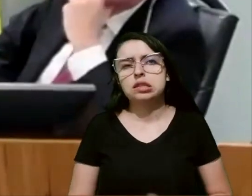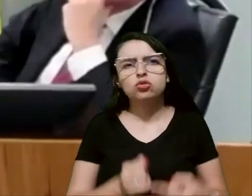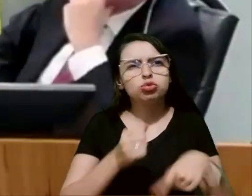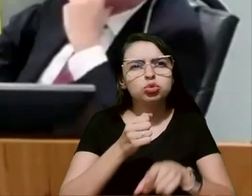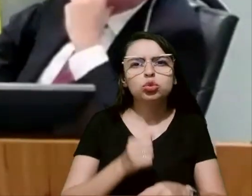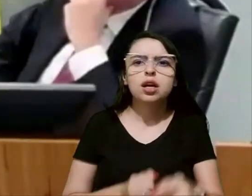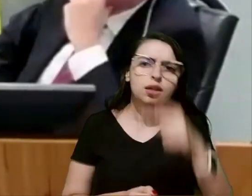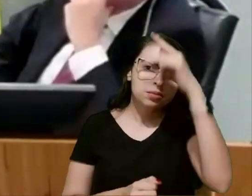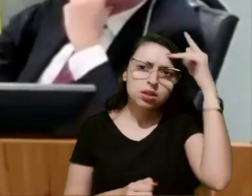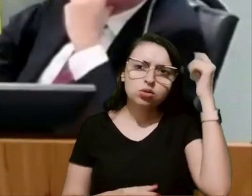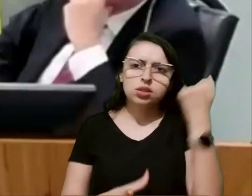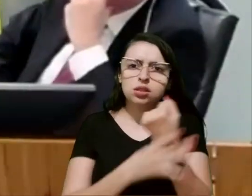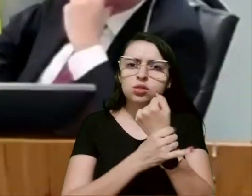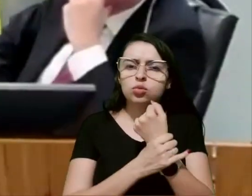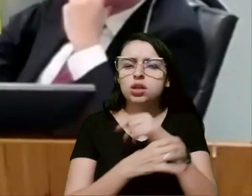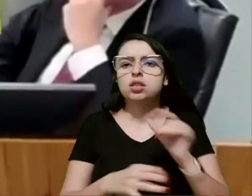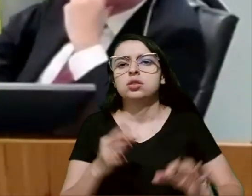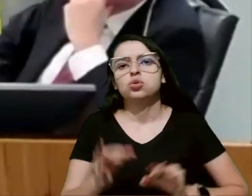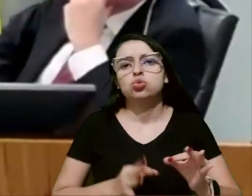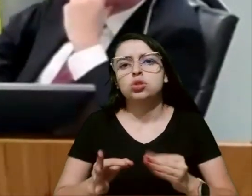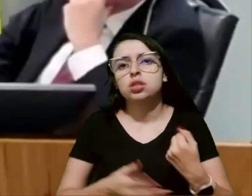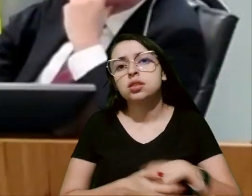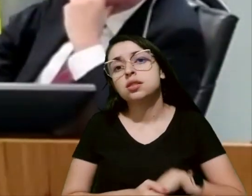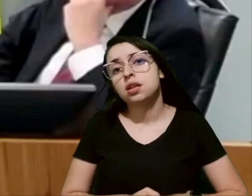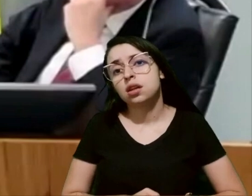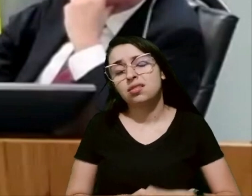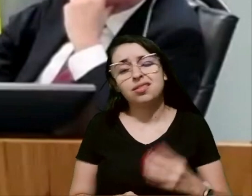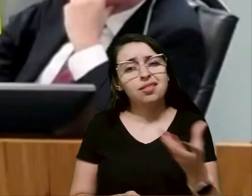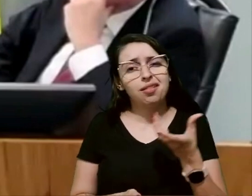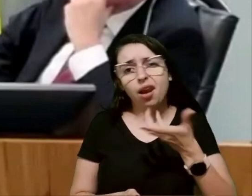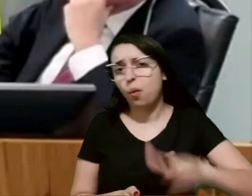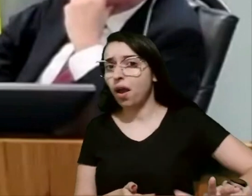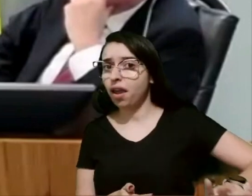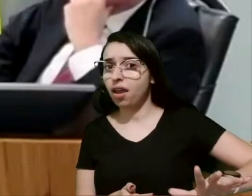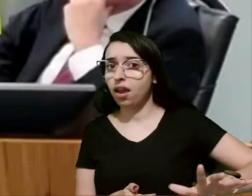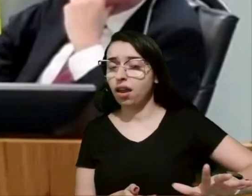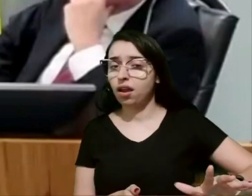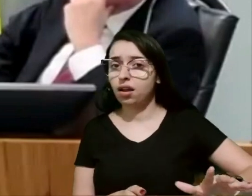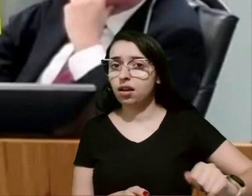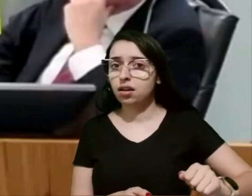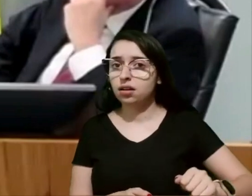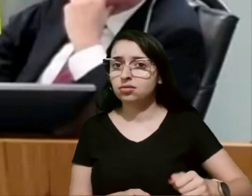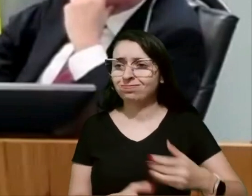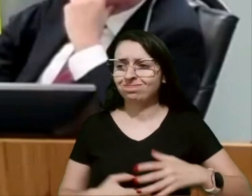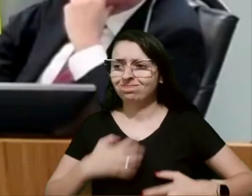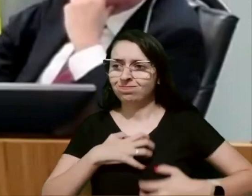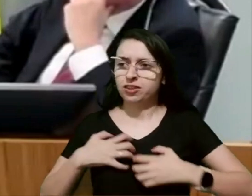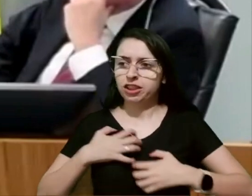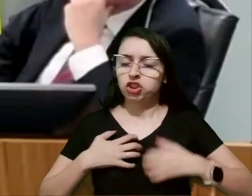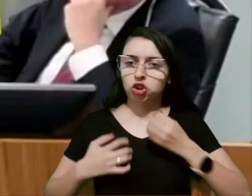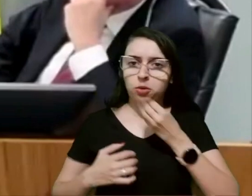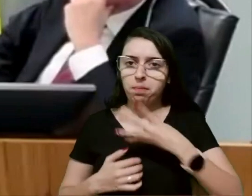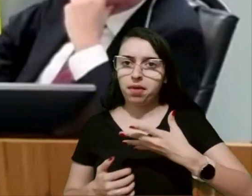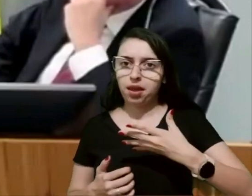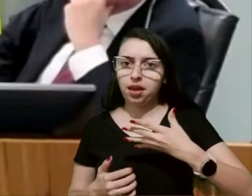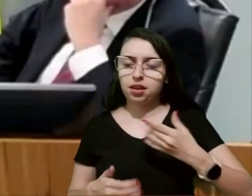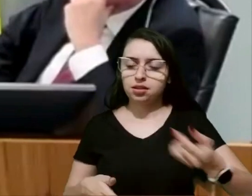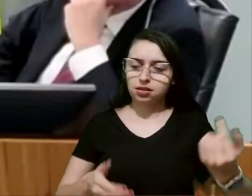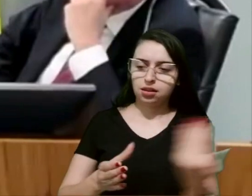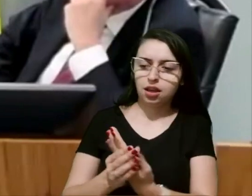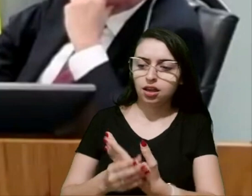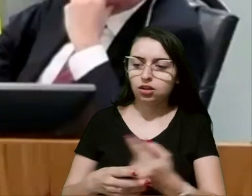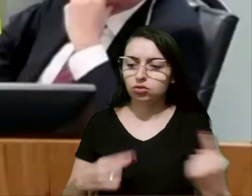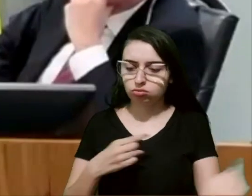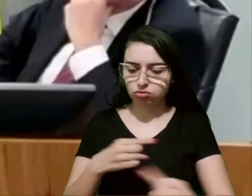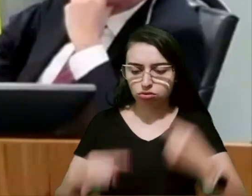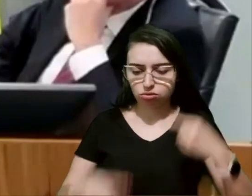fundo as pessoas quando elas buscam a segurança jurídica, é como se elas não quisessem, elas não ficam confortáveis em encontrar